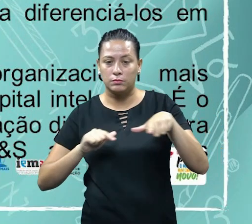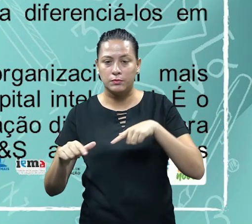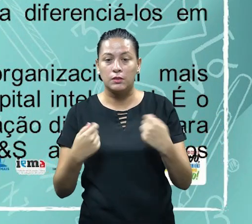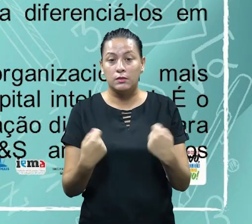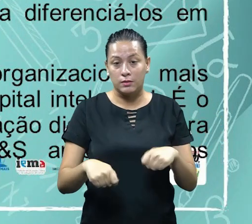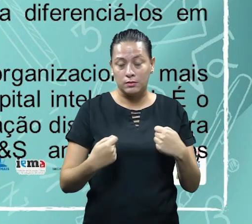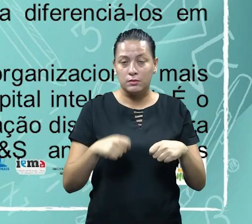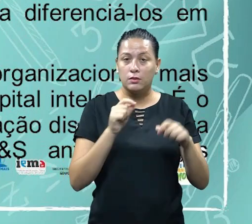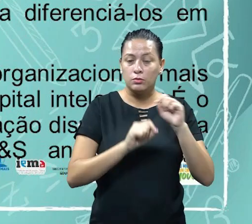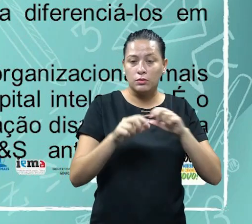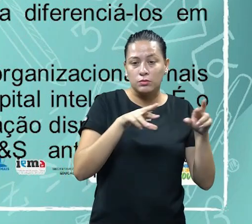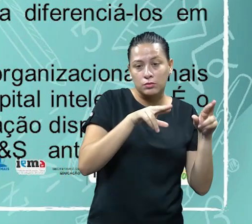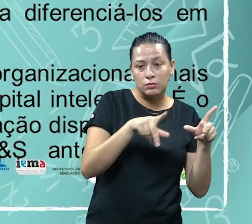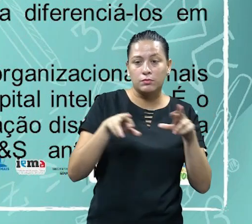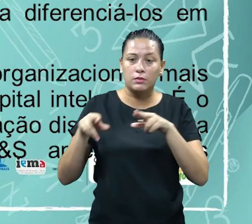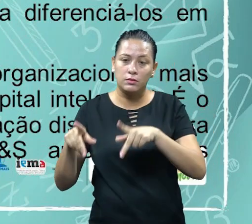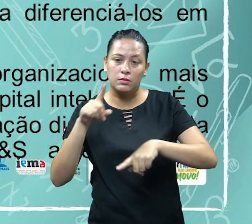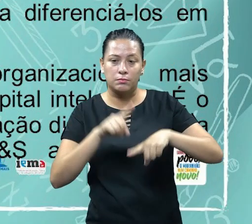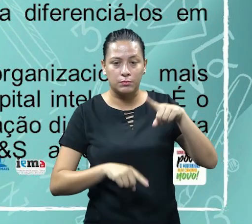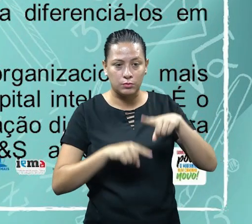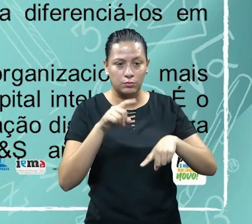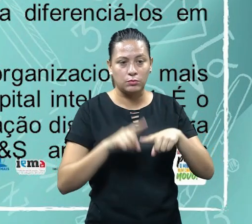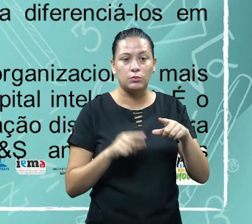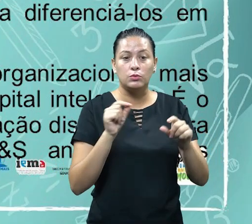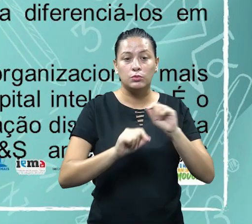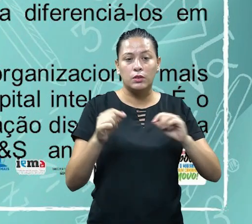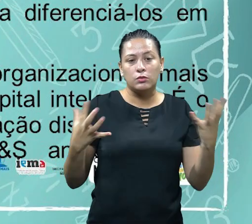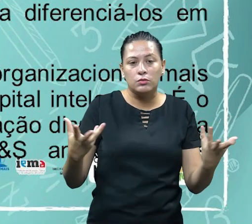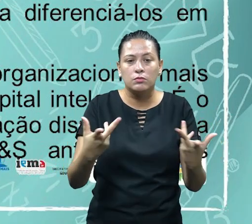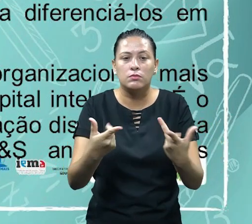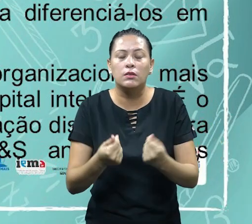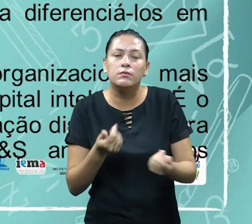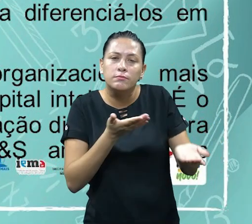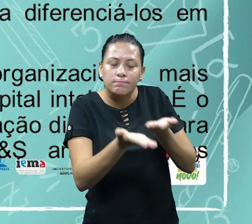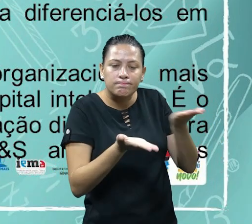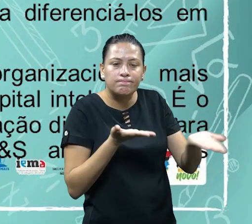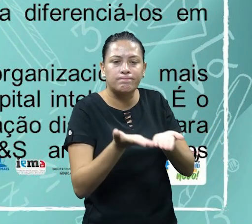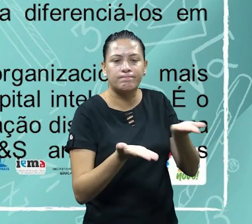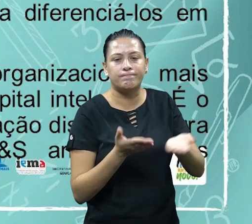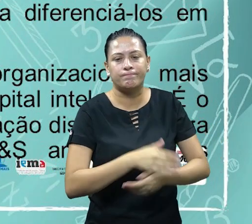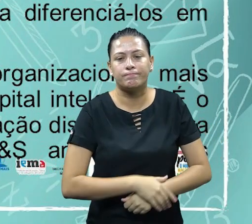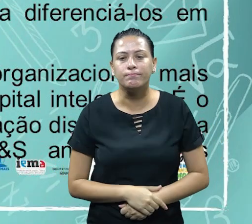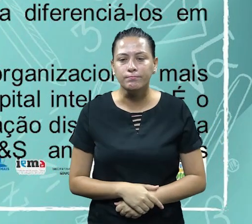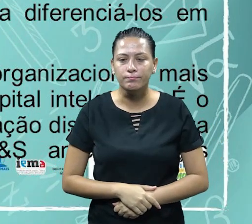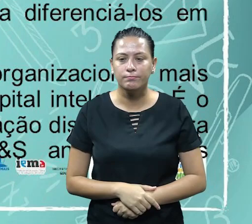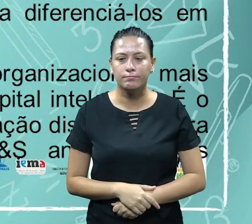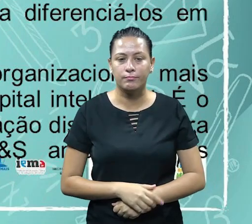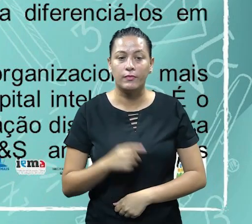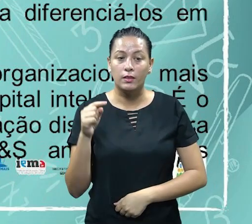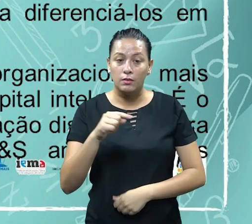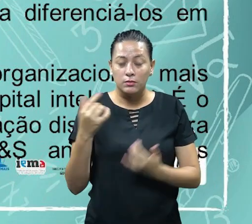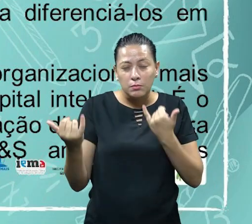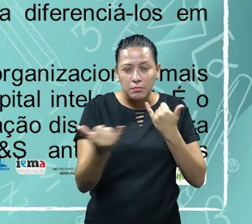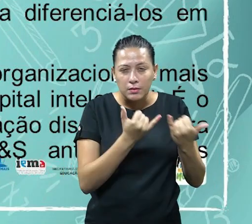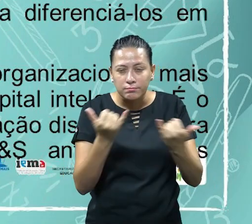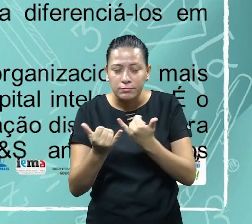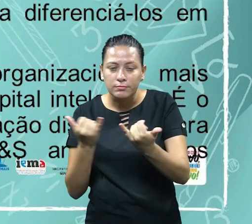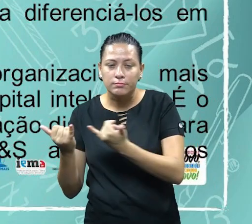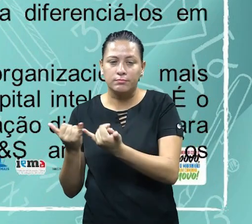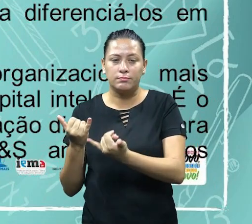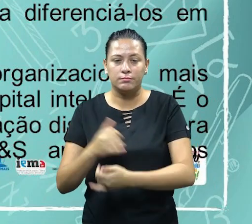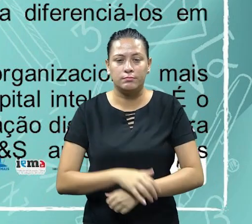Necessidade de diferenciar produto e serviço em termos de qualidade e atendimento. Os produtos e serviços estão ficando cada vez mais